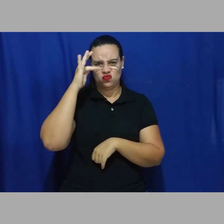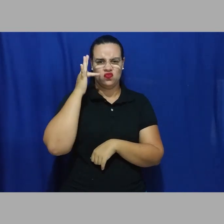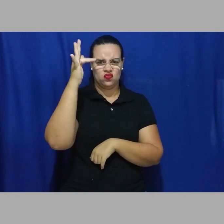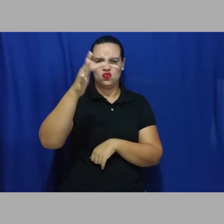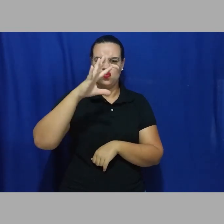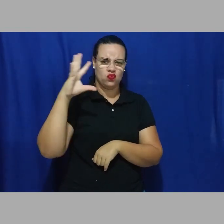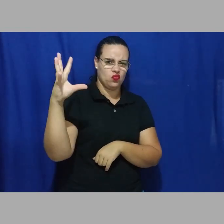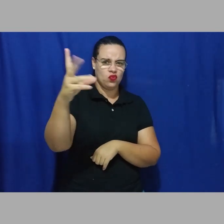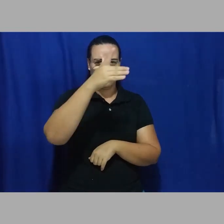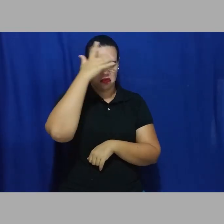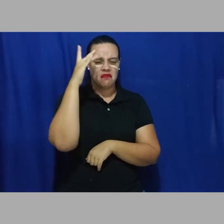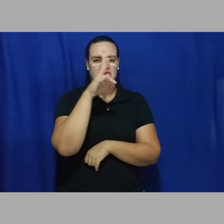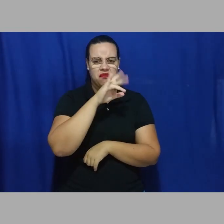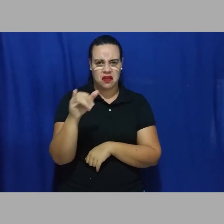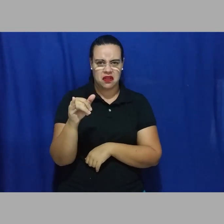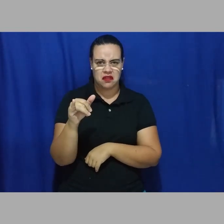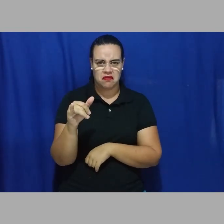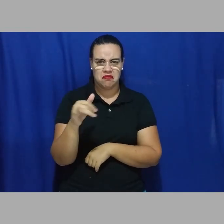relaxa.